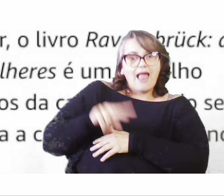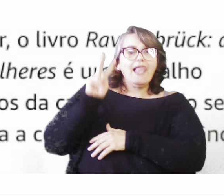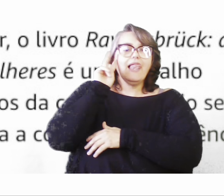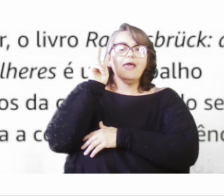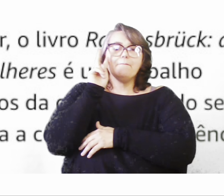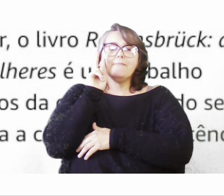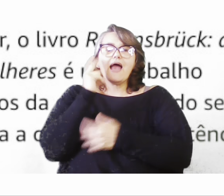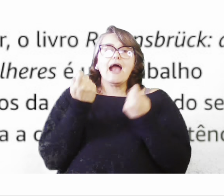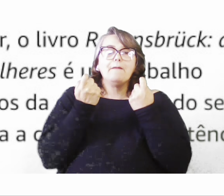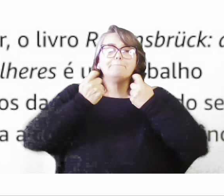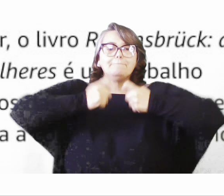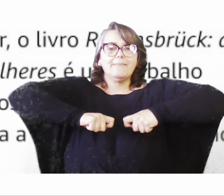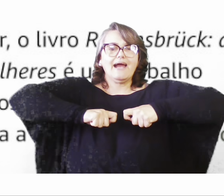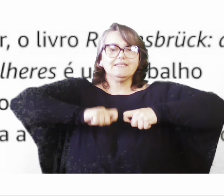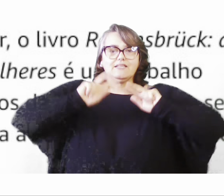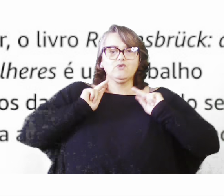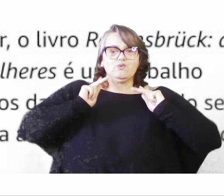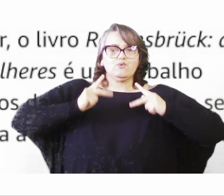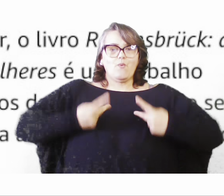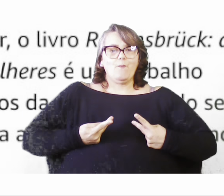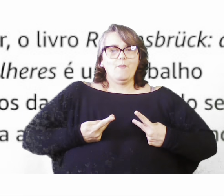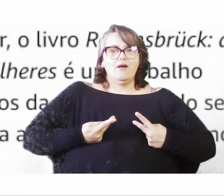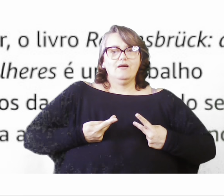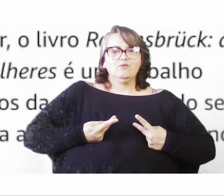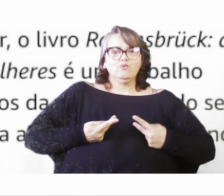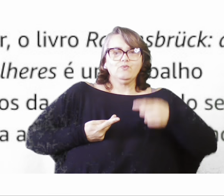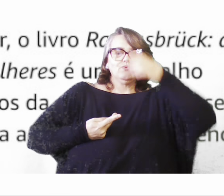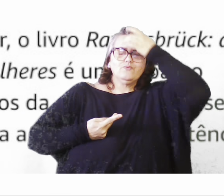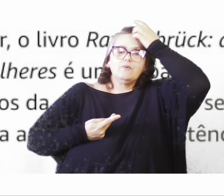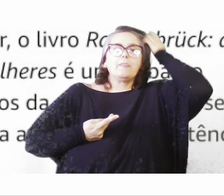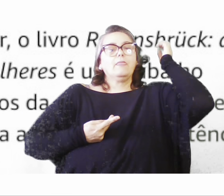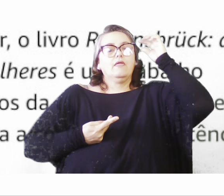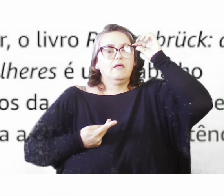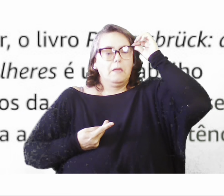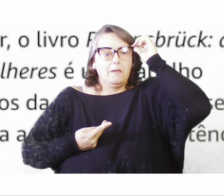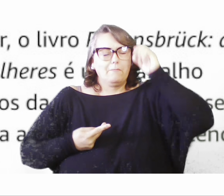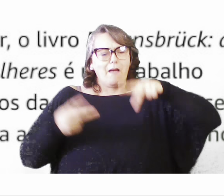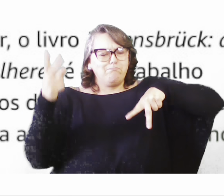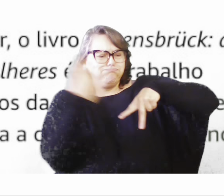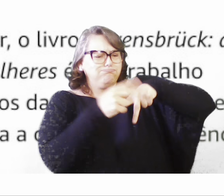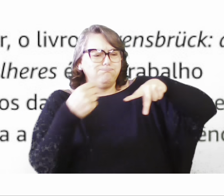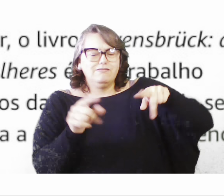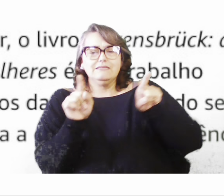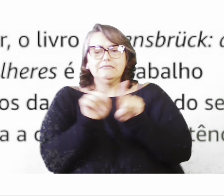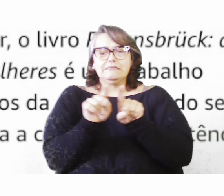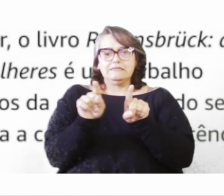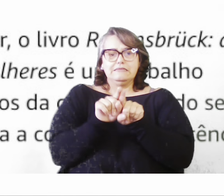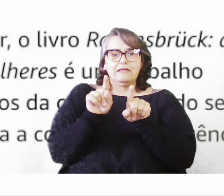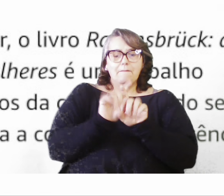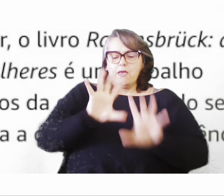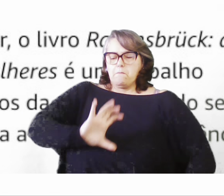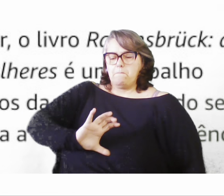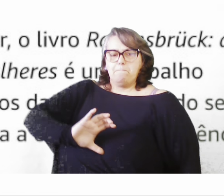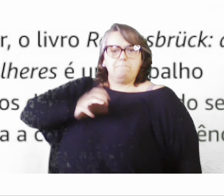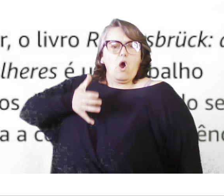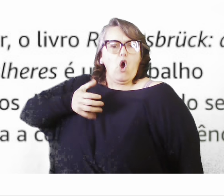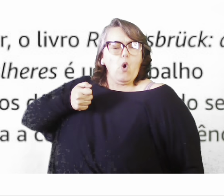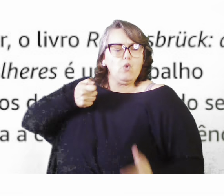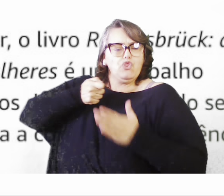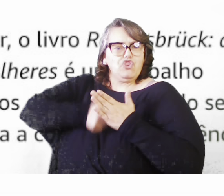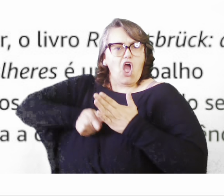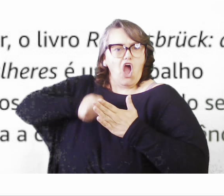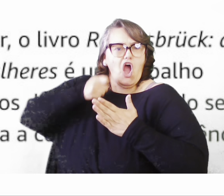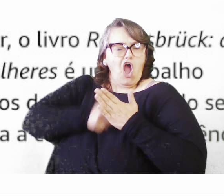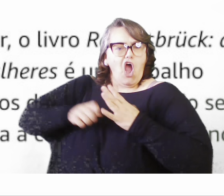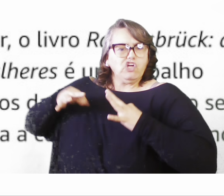histórica. Lembra-nos da capacidade do ser humano tanto para a crueldade bestial quanto para a